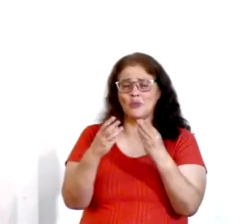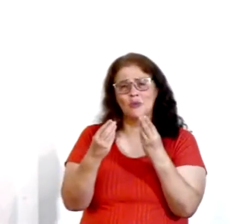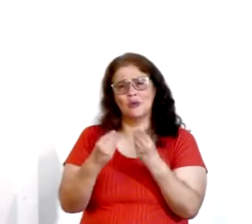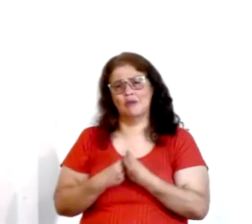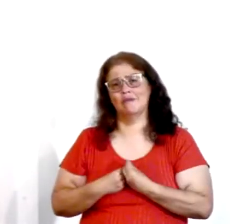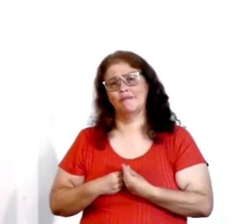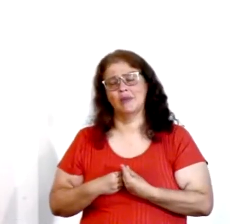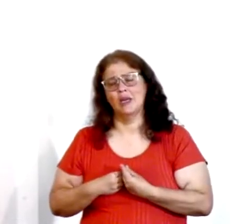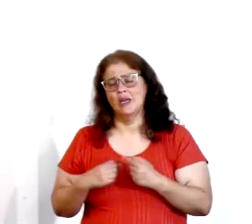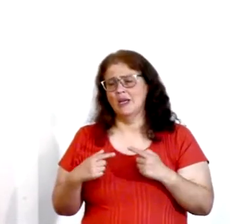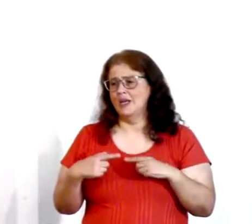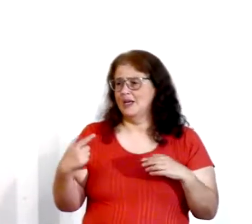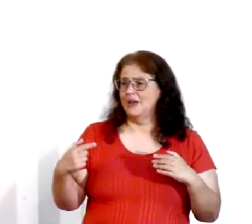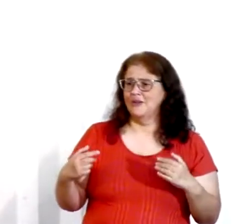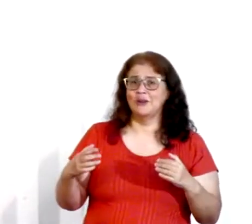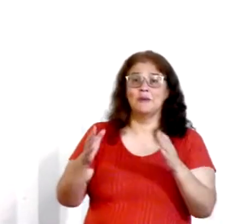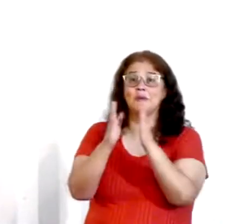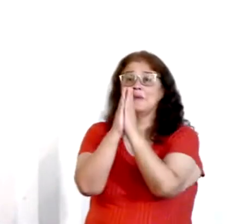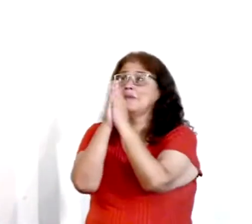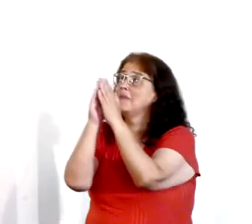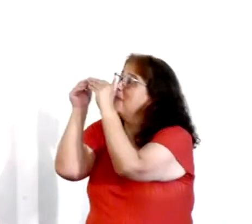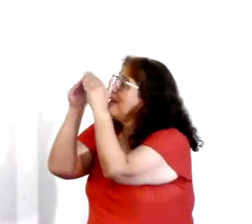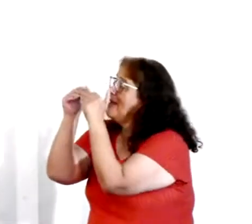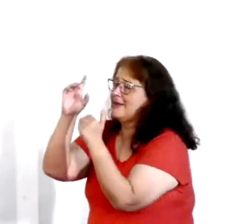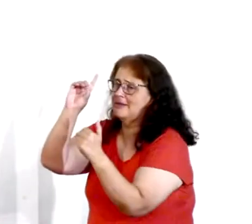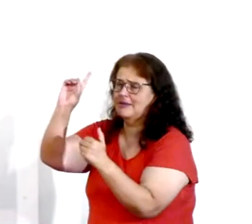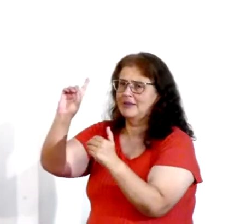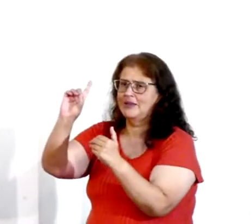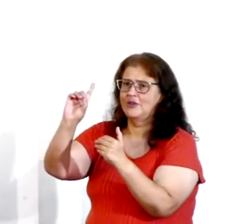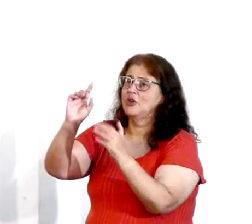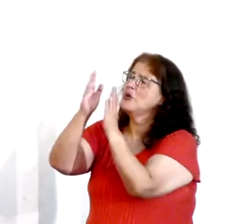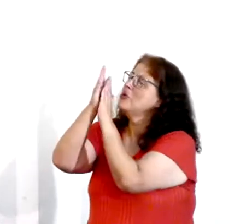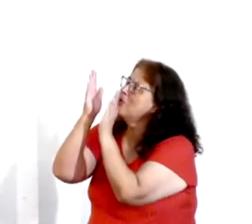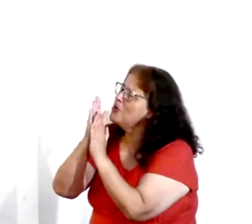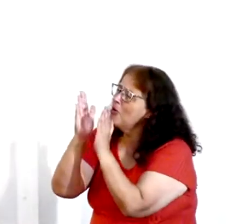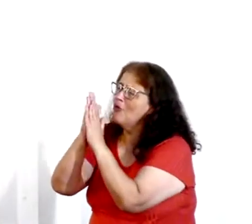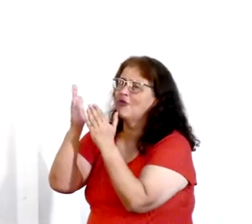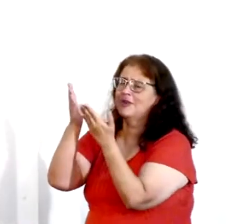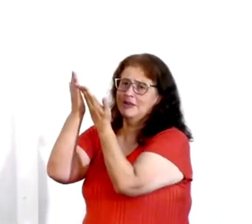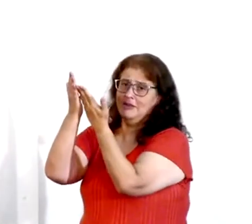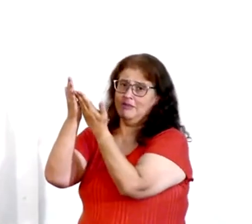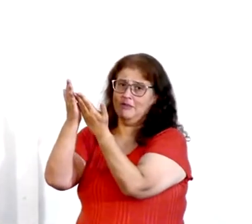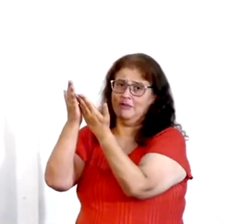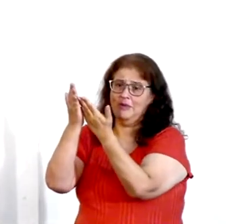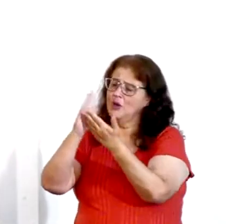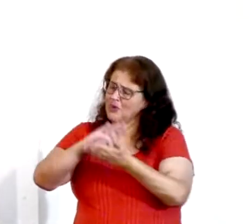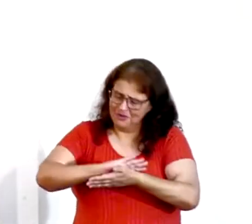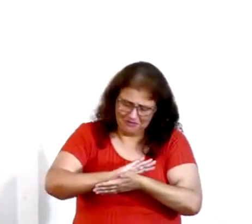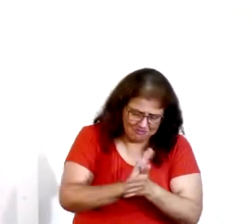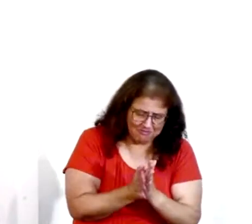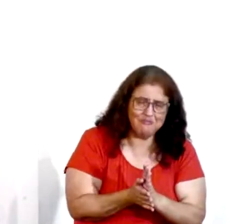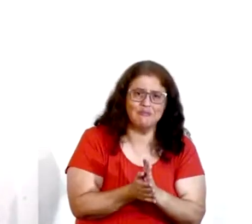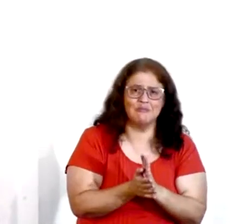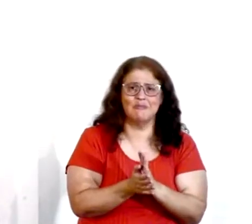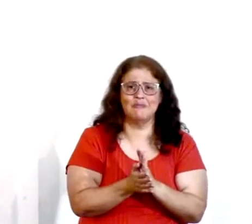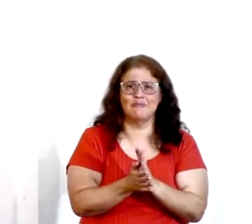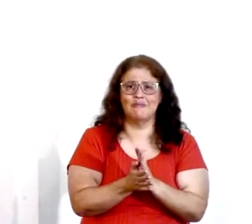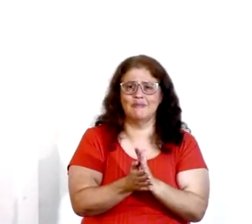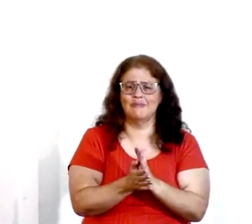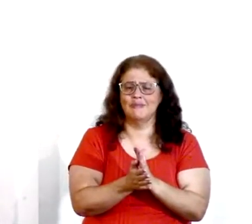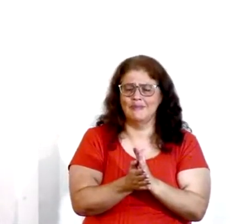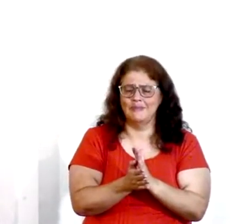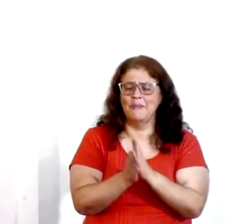clame por Deus, louve a Deus. Em tempos de derrota, clame a Deus,